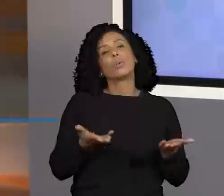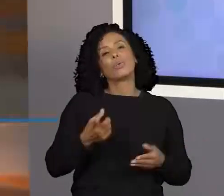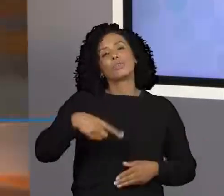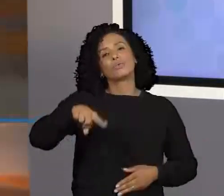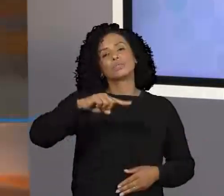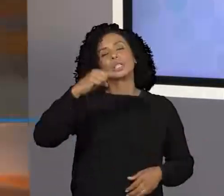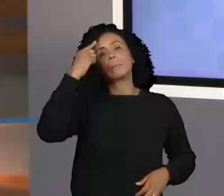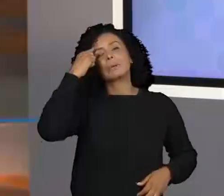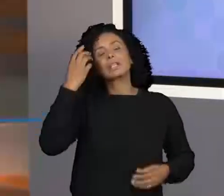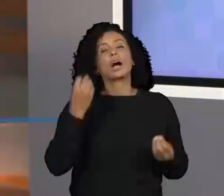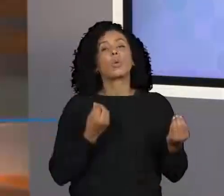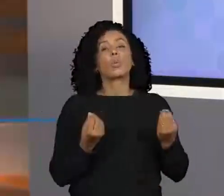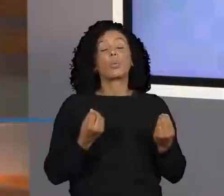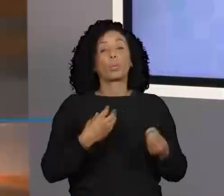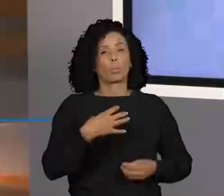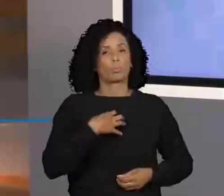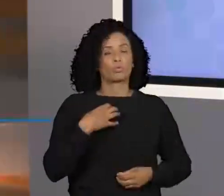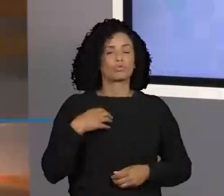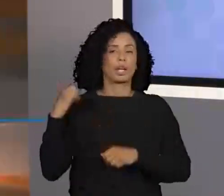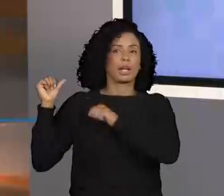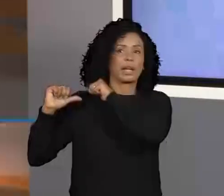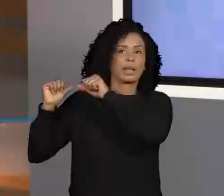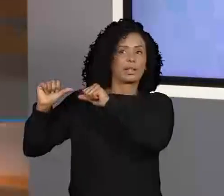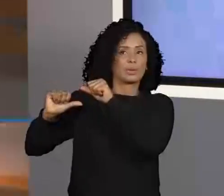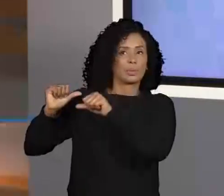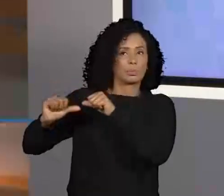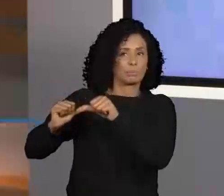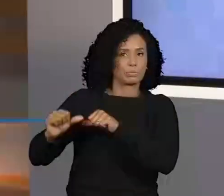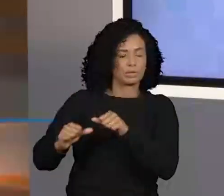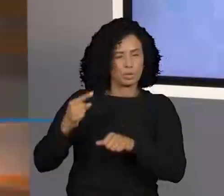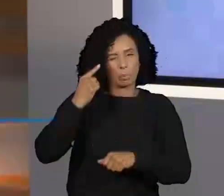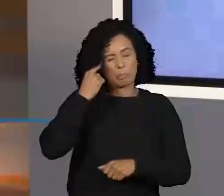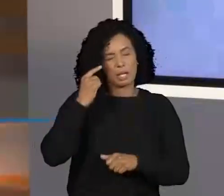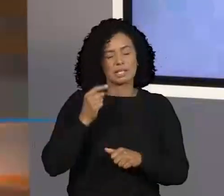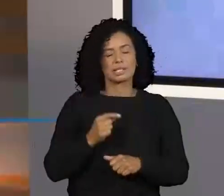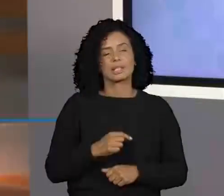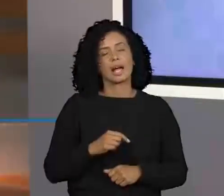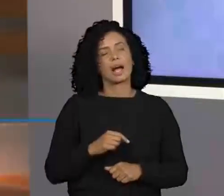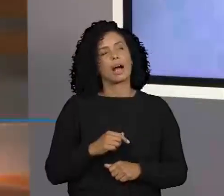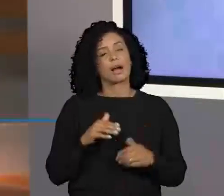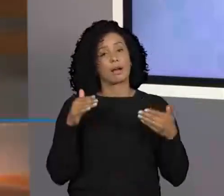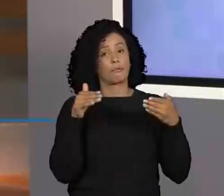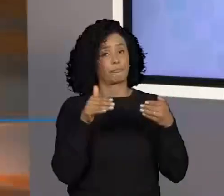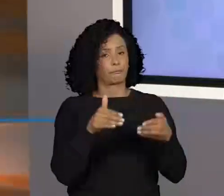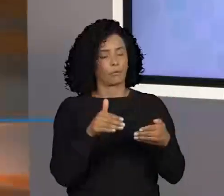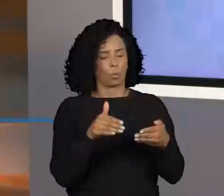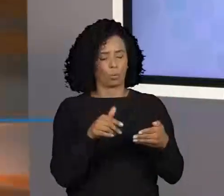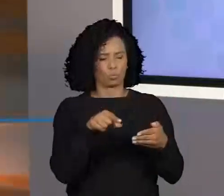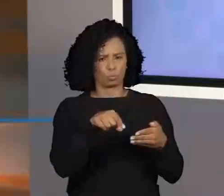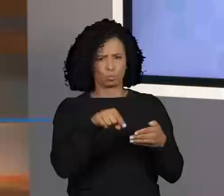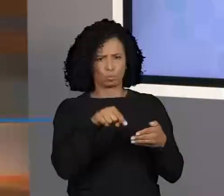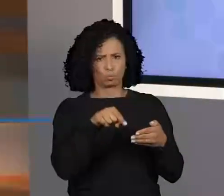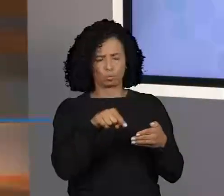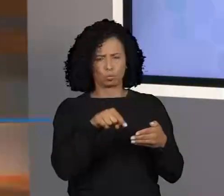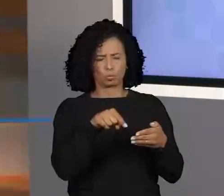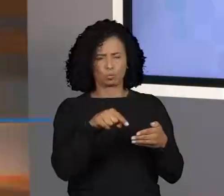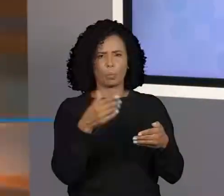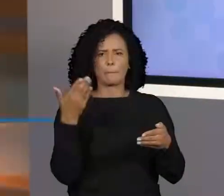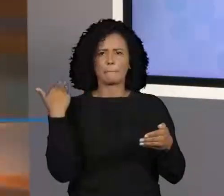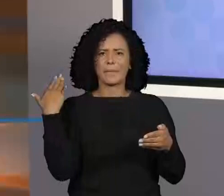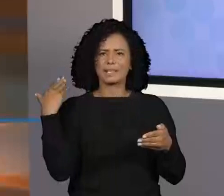um recorte dessas mudanças. Vamos pensar em algo específico e vamos ver o que mudou no passar do